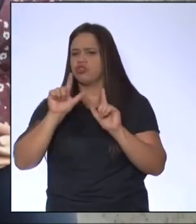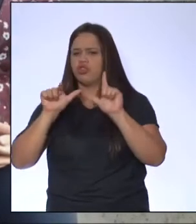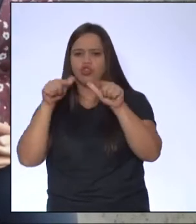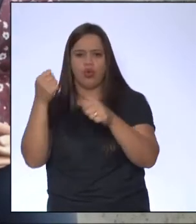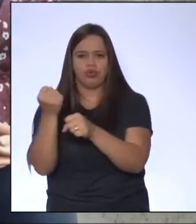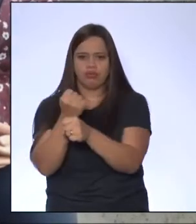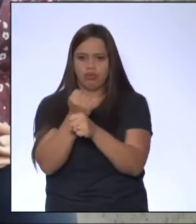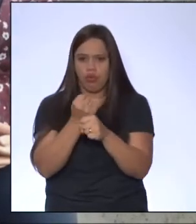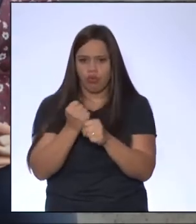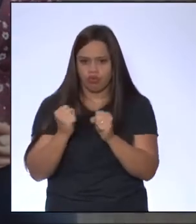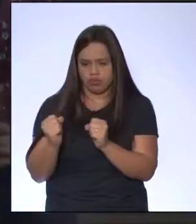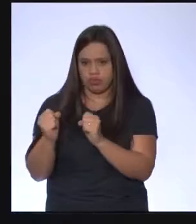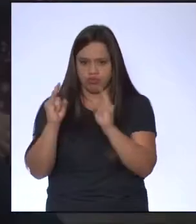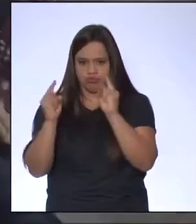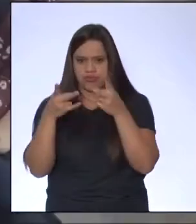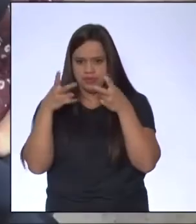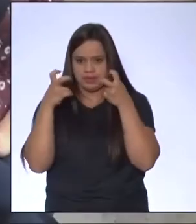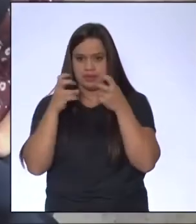construções. Certo?